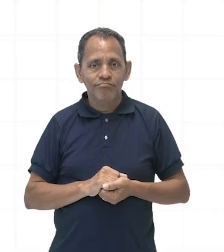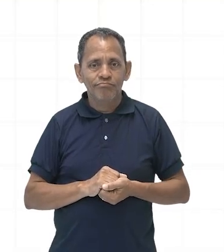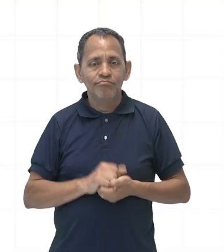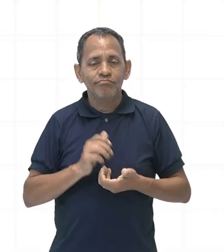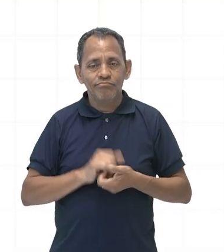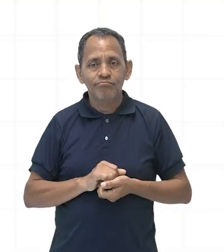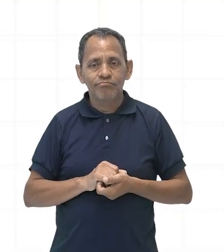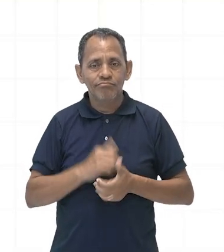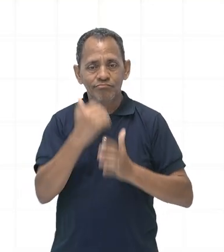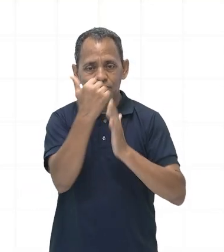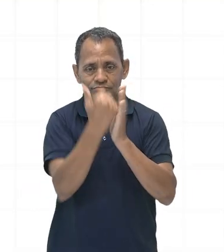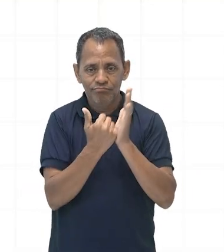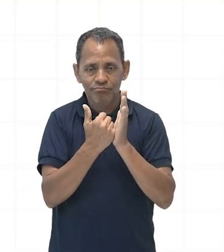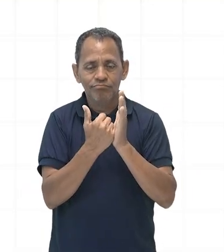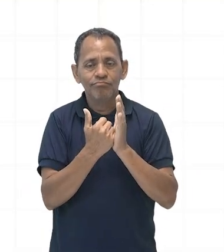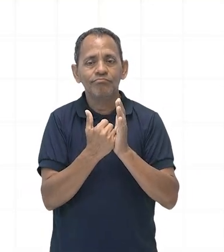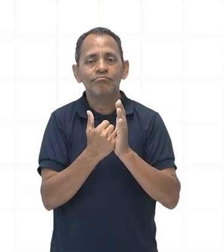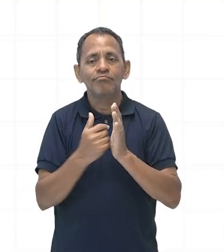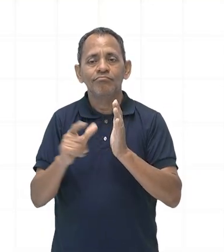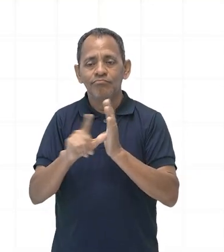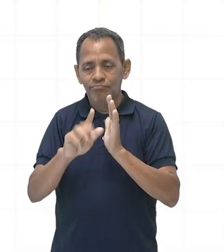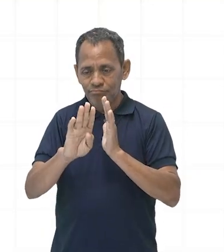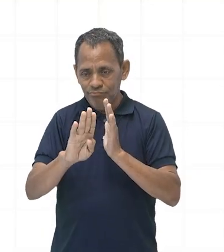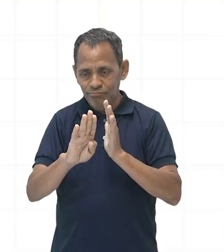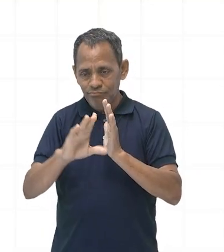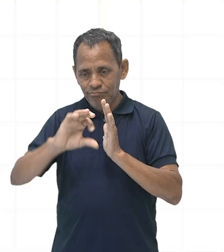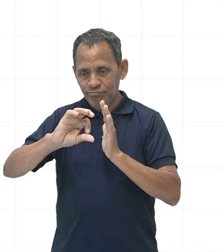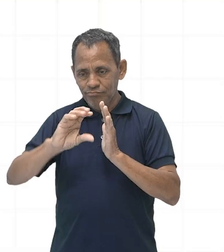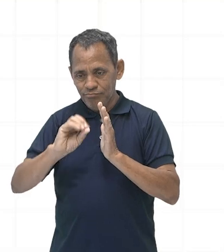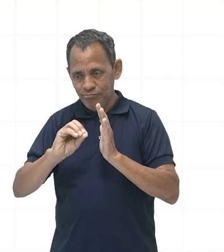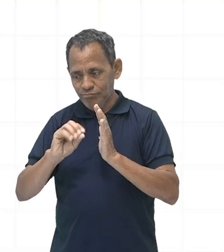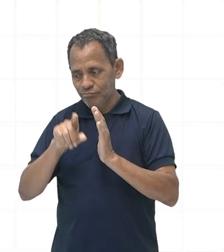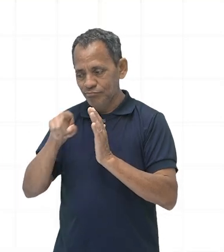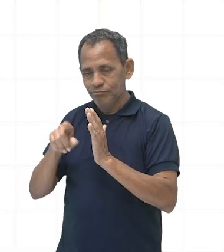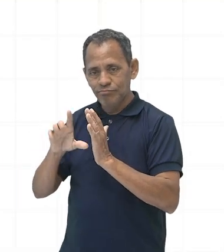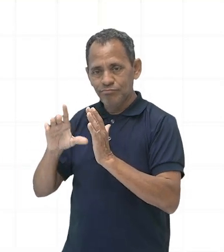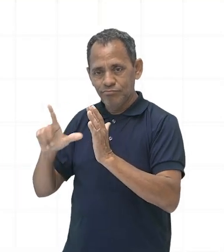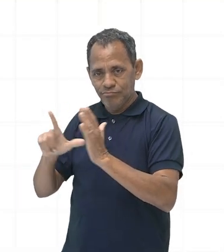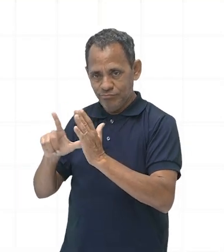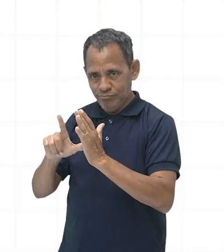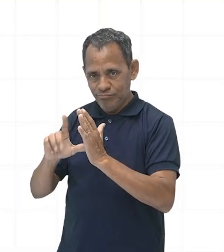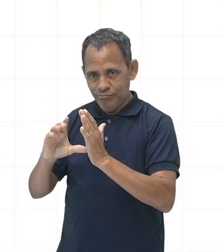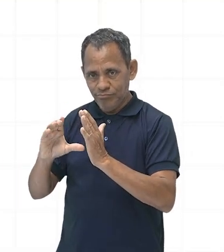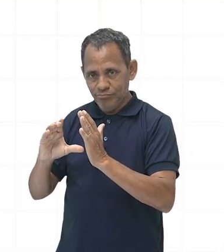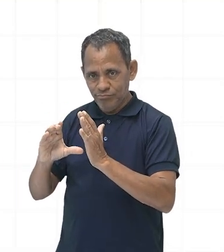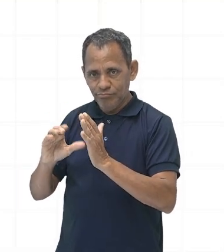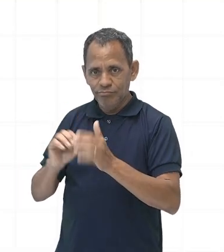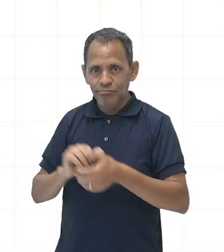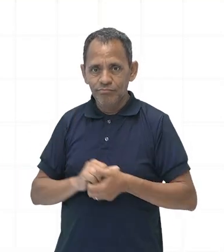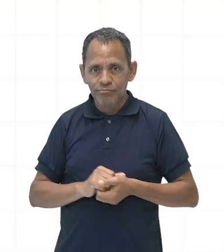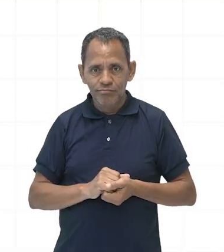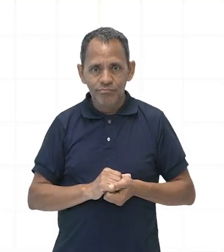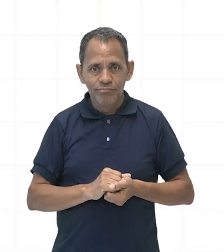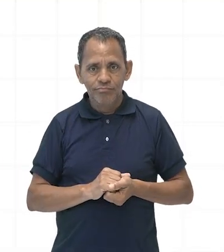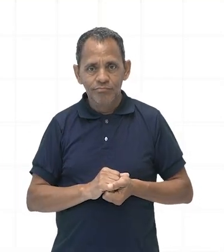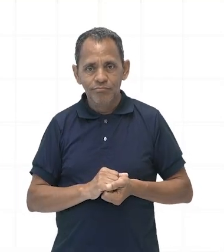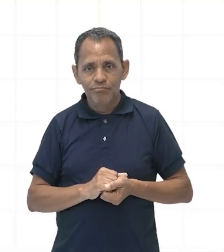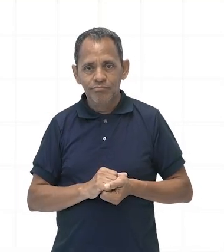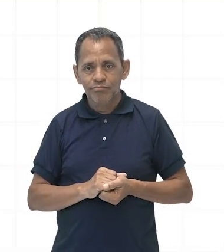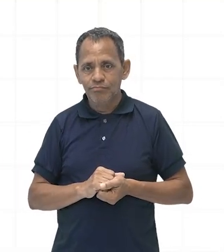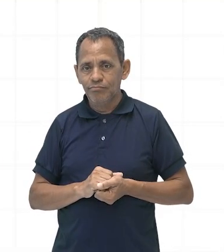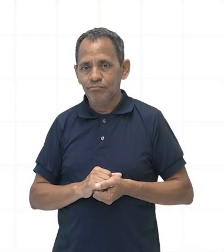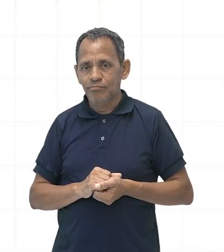o cálculo, o desconto na livraria B foi de 90 e na livraria A foi de